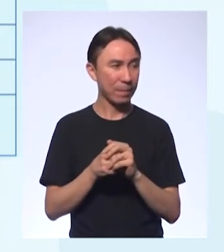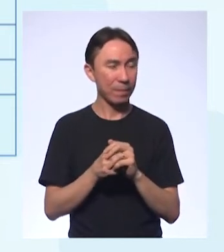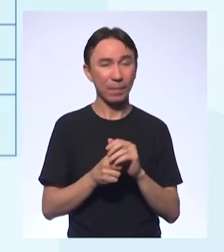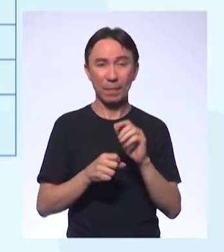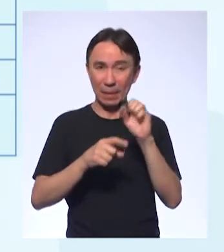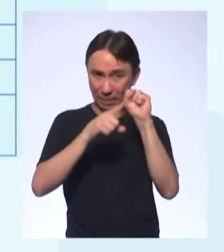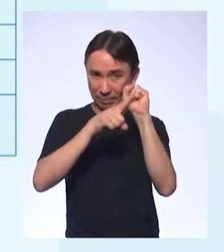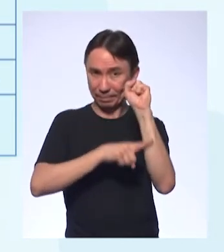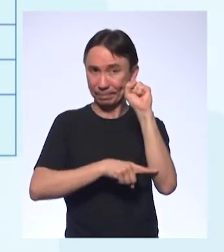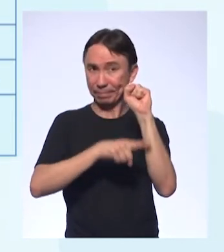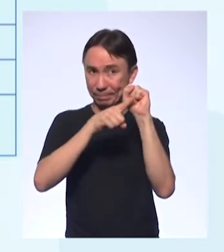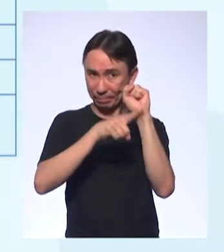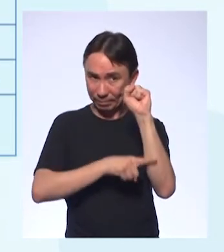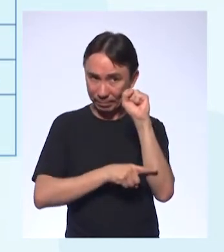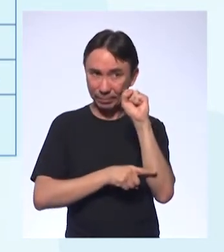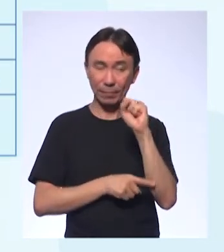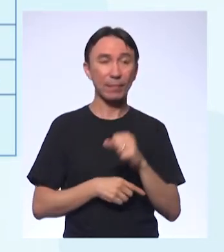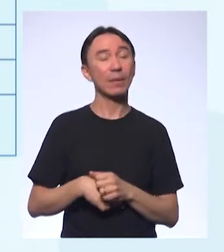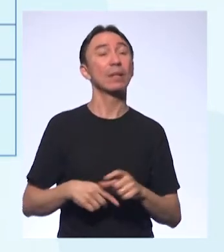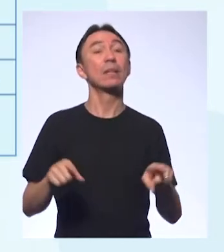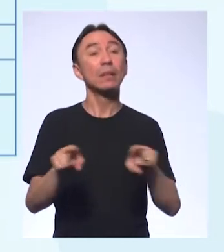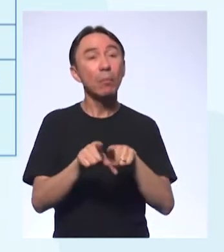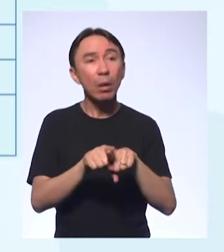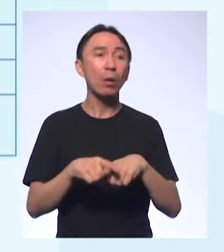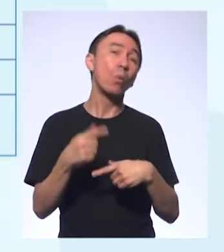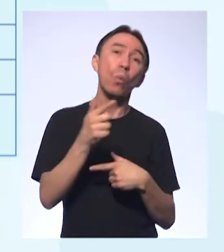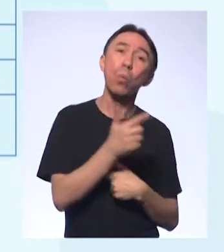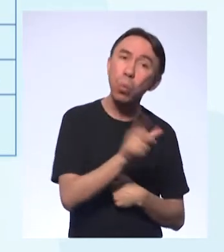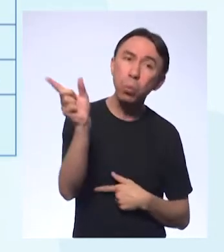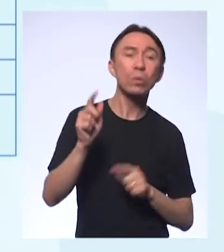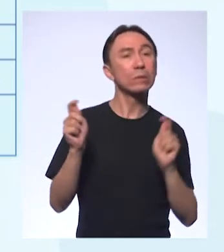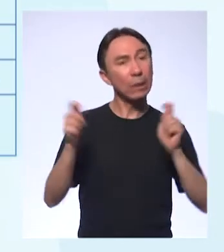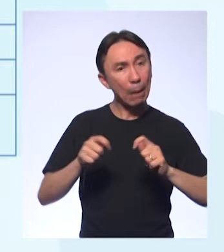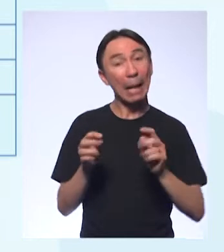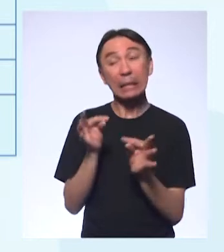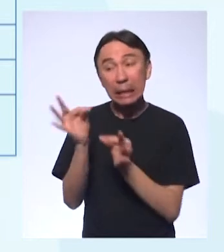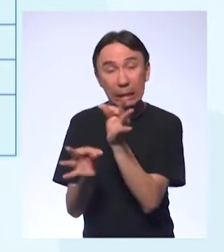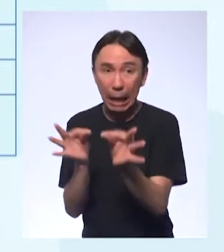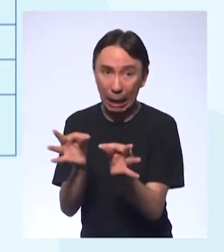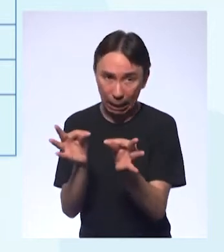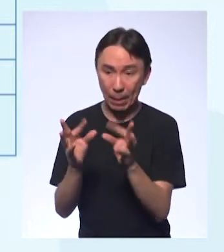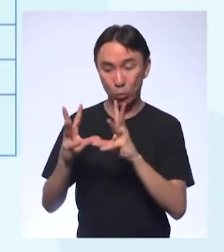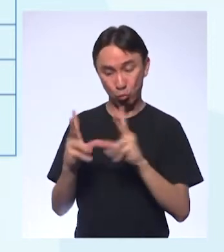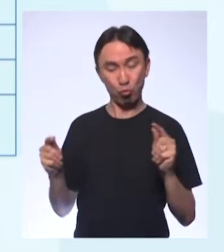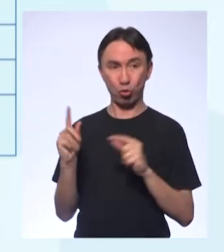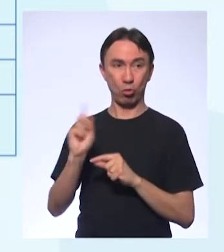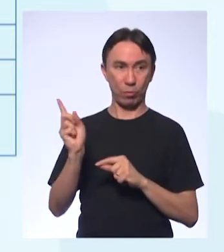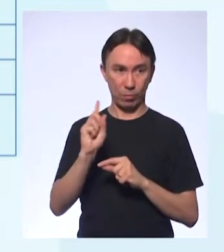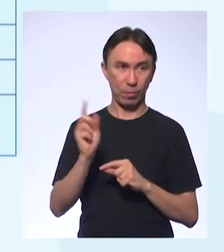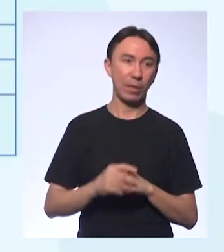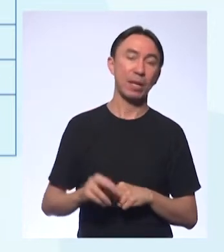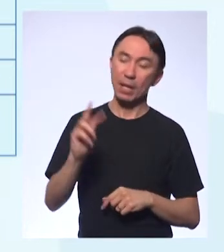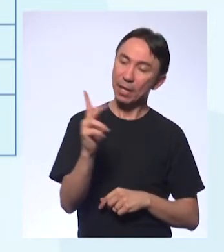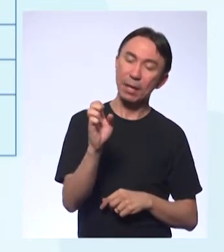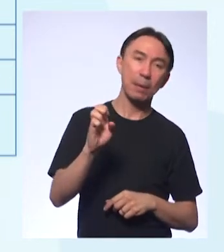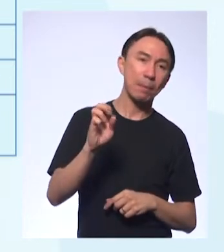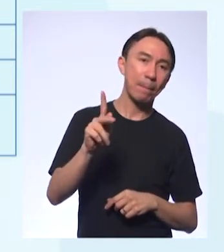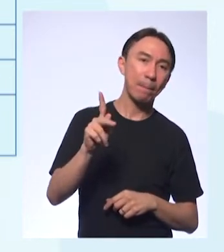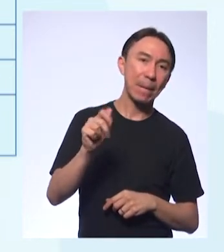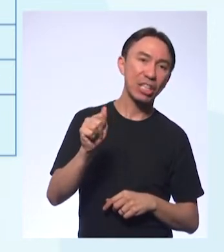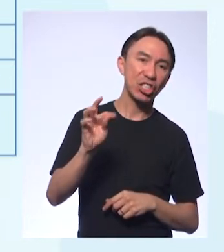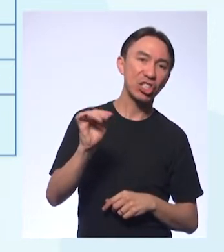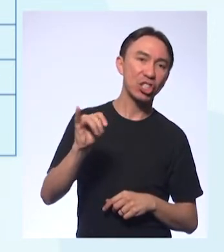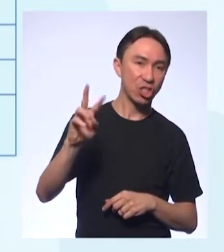Tratáveis, mas incuráveis. Hepatite B, causada por vírus. O HPV, depois que você já contraiu, tá?